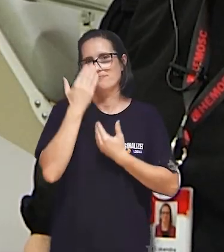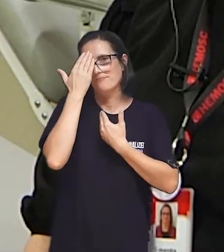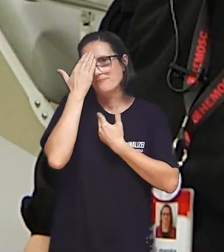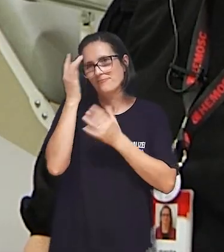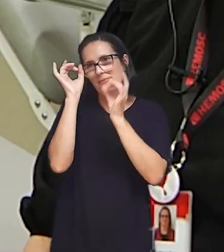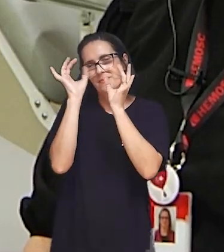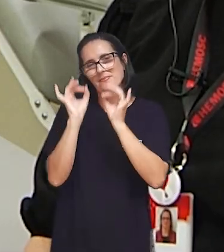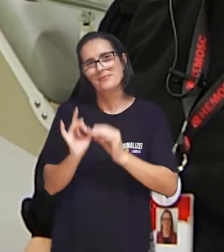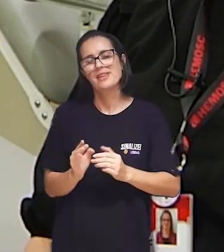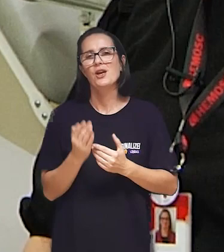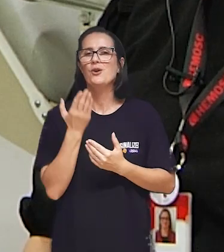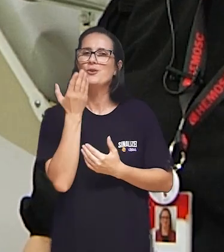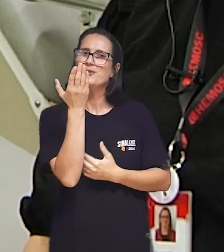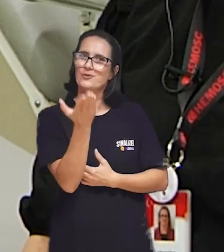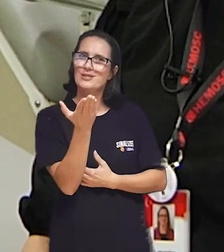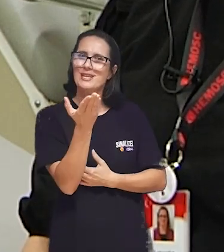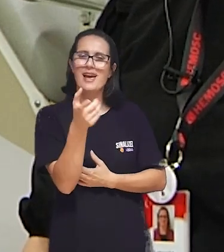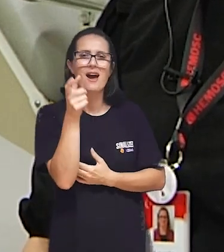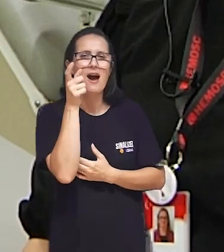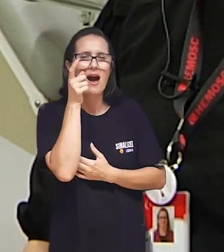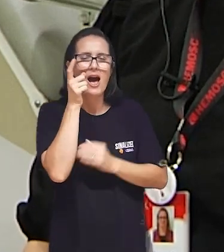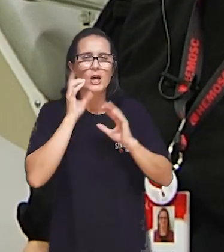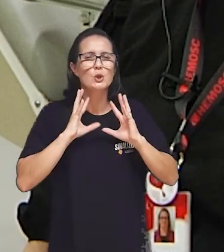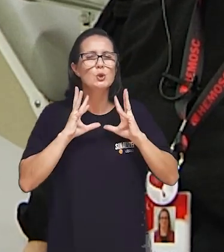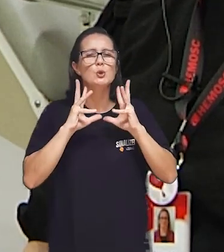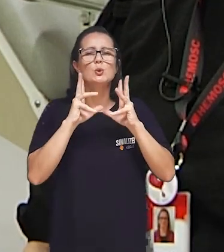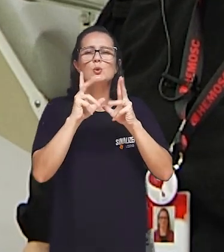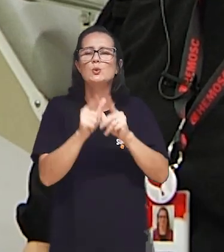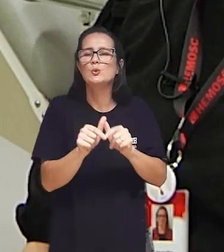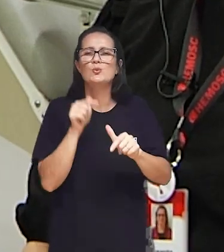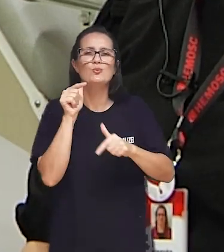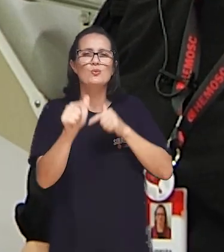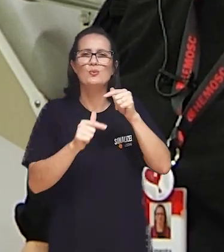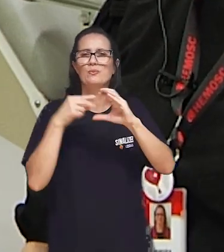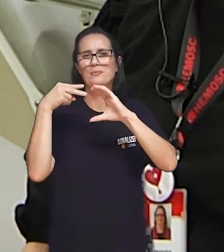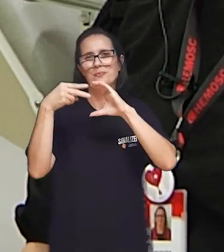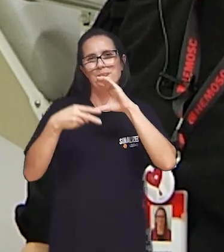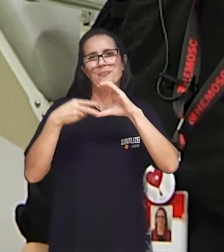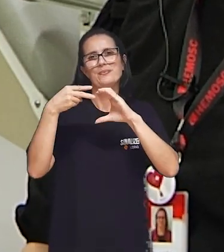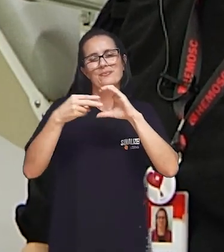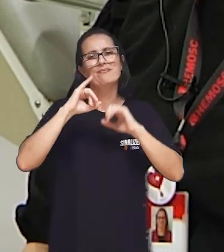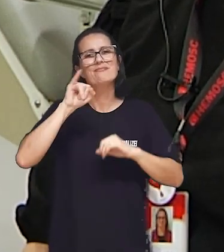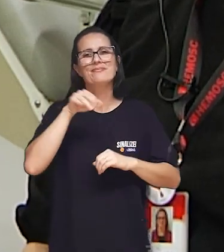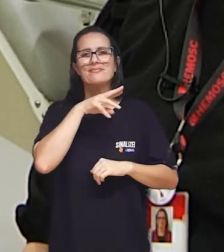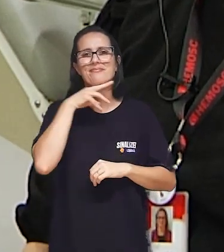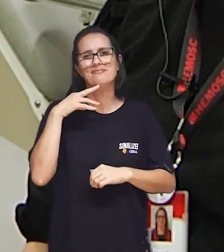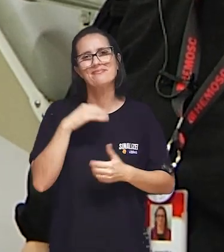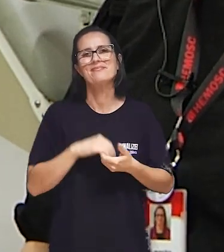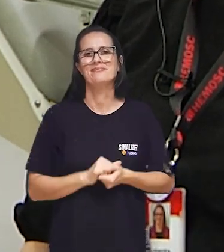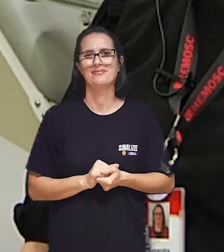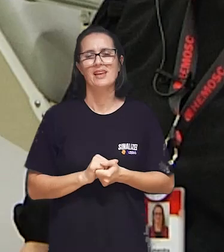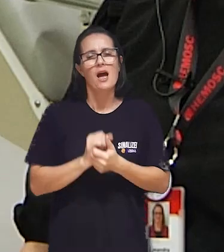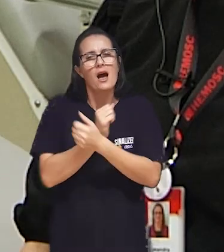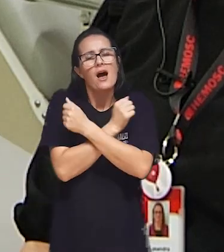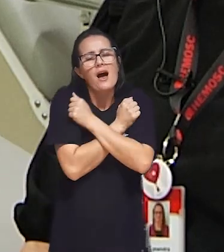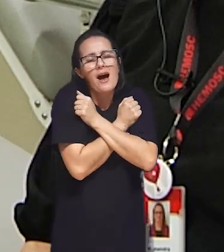agradecimento especial vai para você, que acompanha todas as nossas produções aqui da Câmara de Vereadores de Jaraguá do Sul.